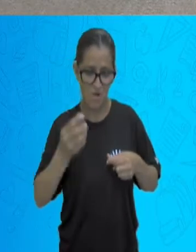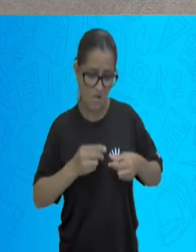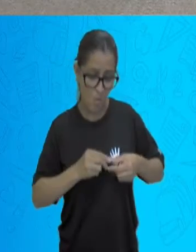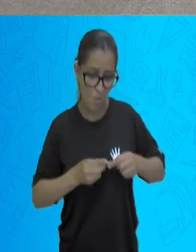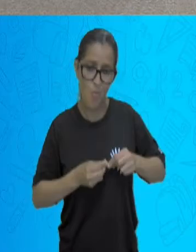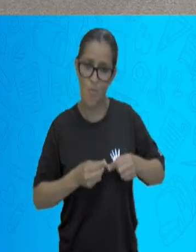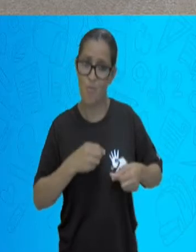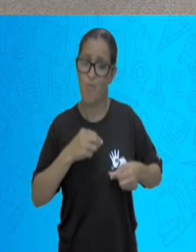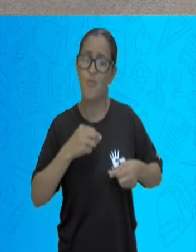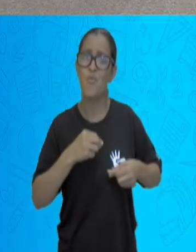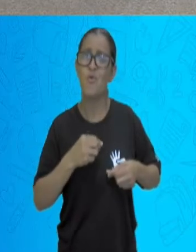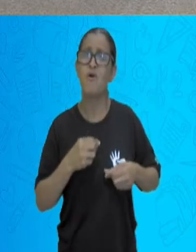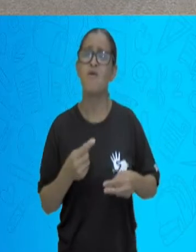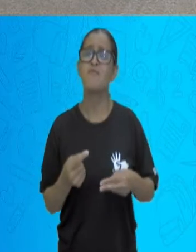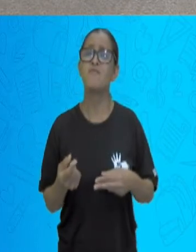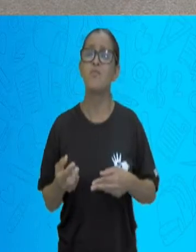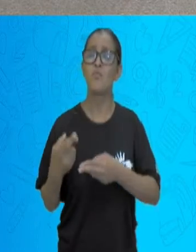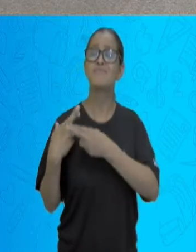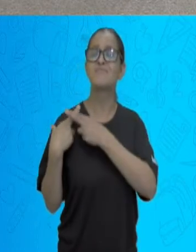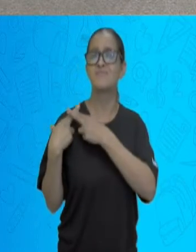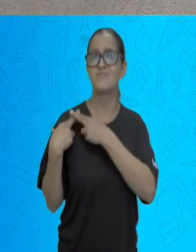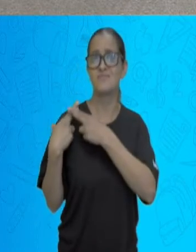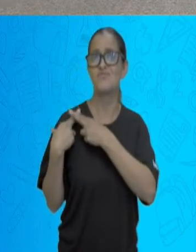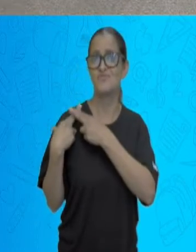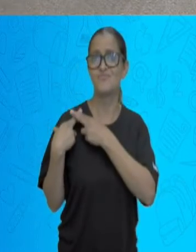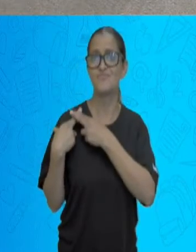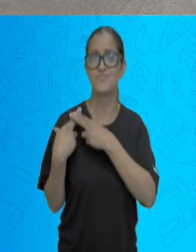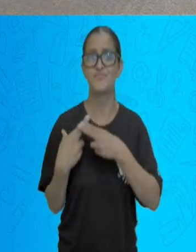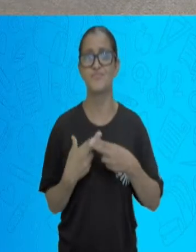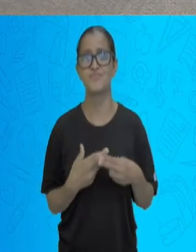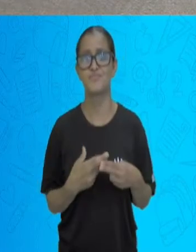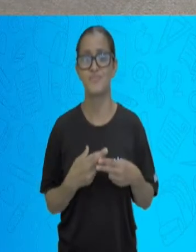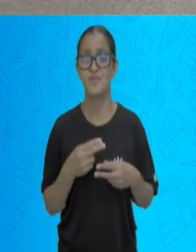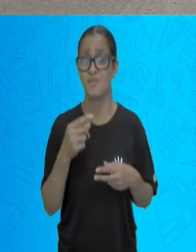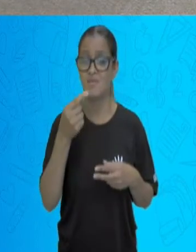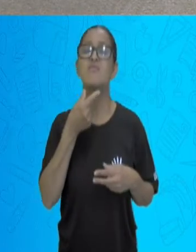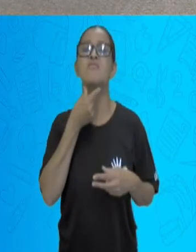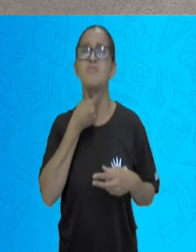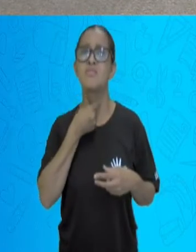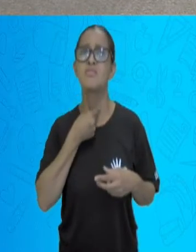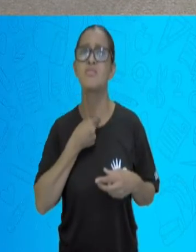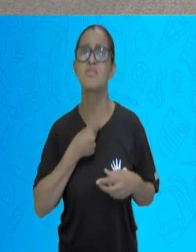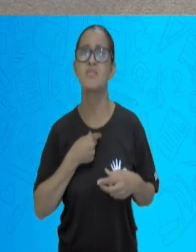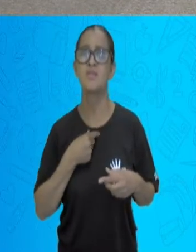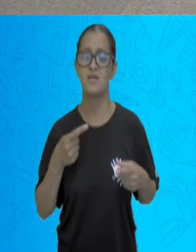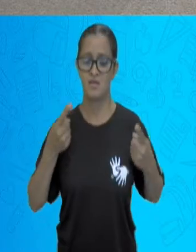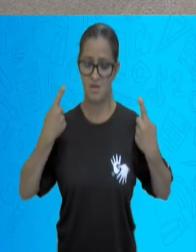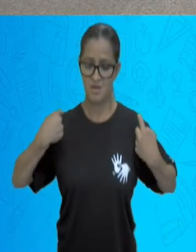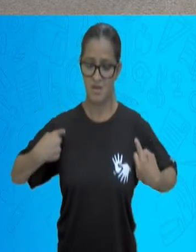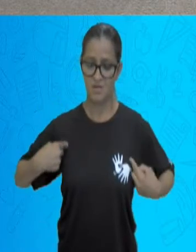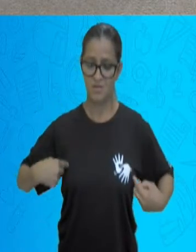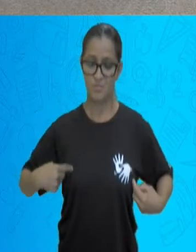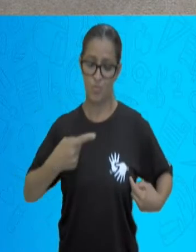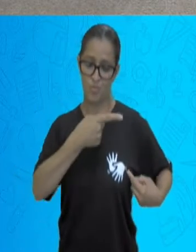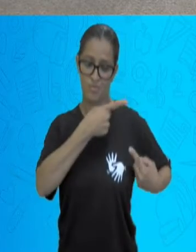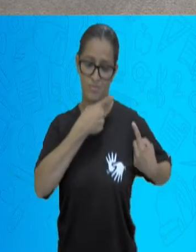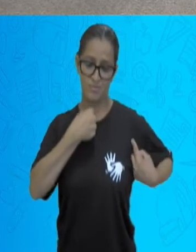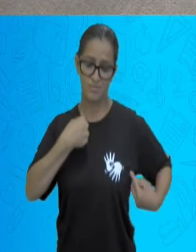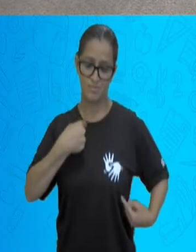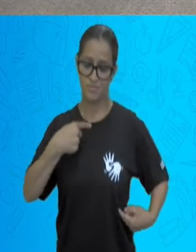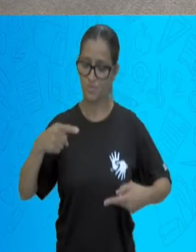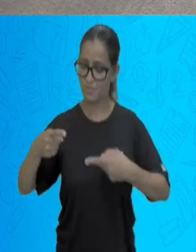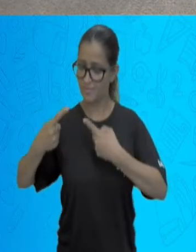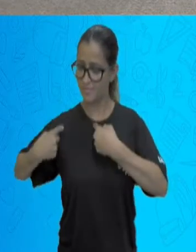funcionam. Bom, então nós temos, traqueia, pulmão direito,